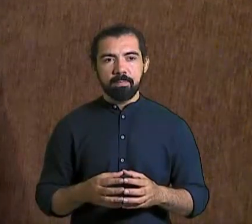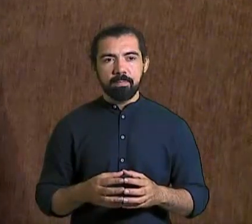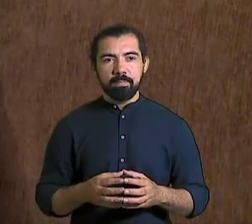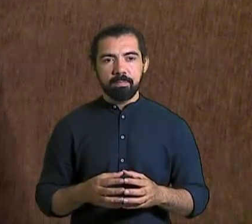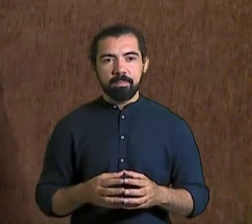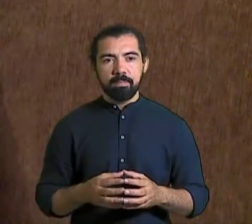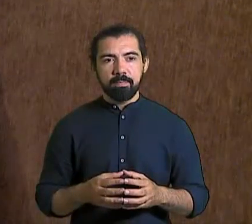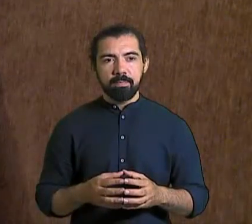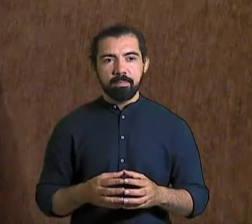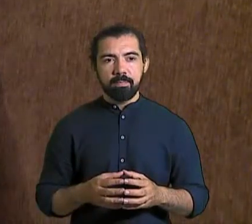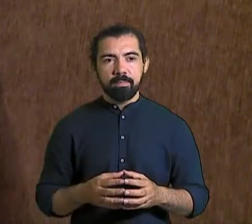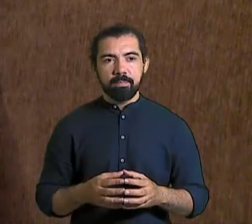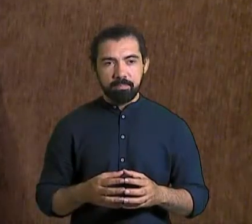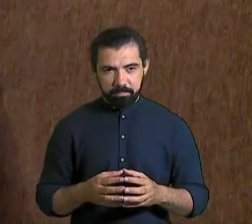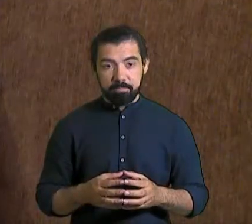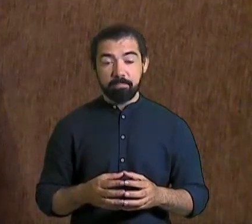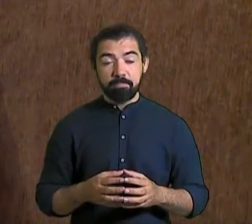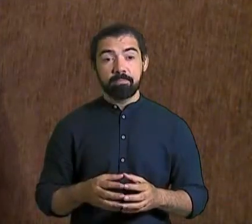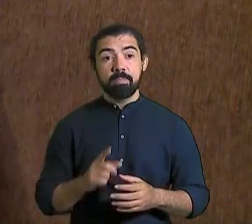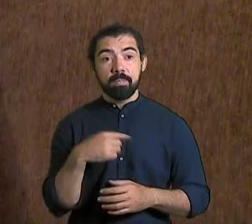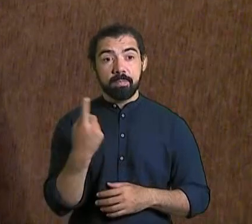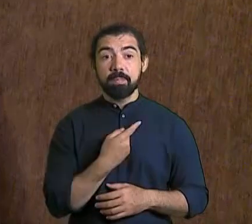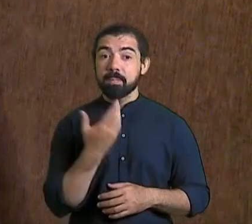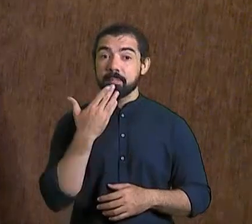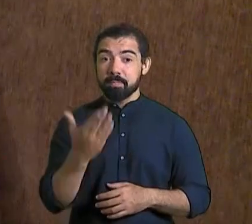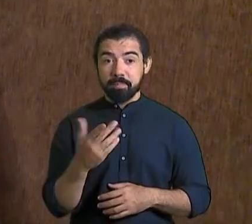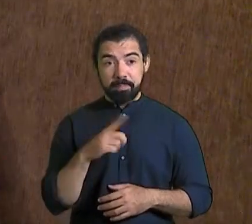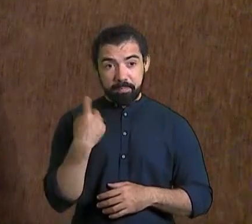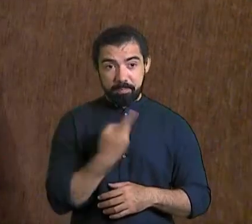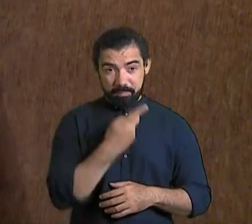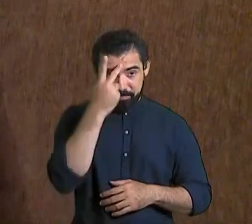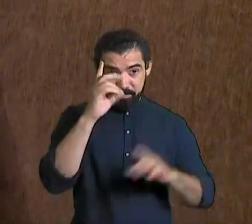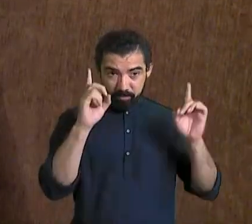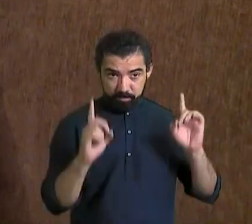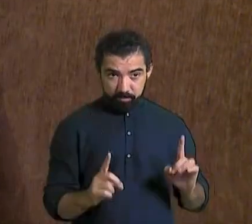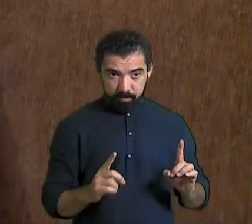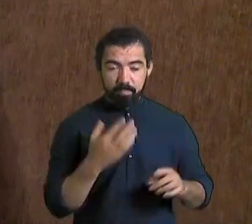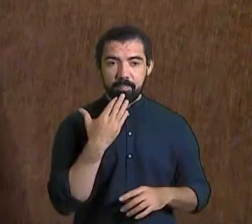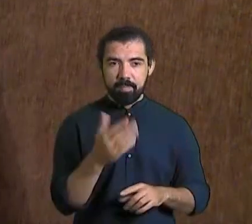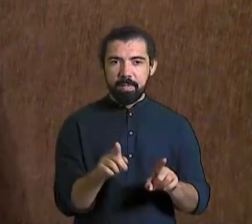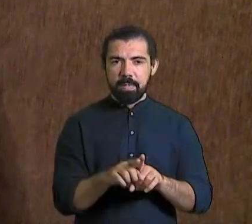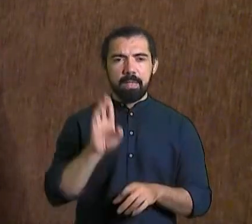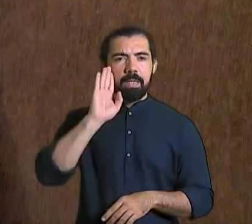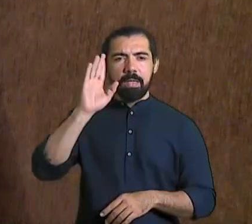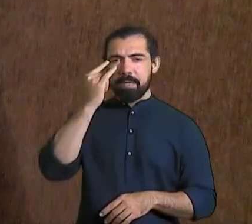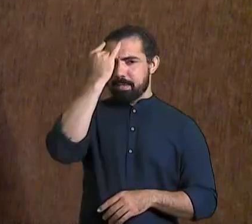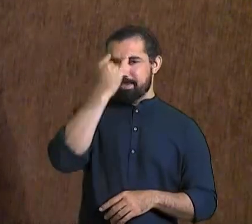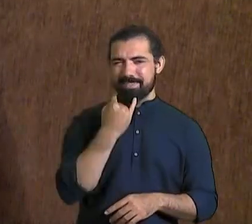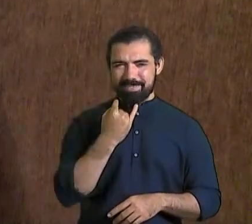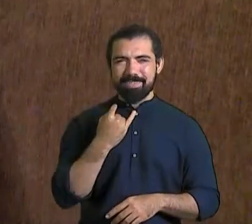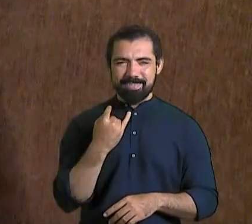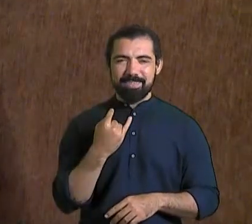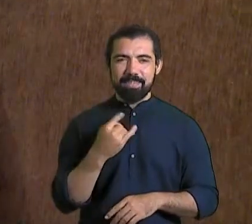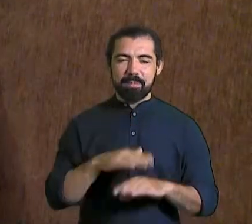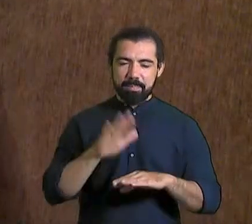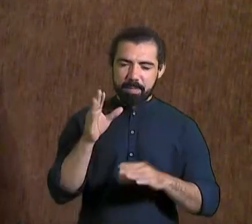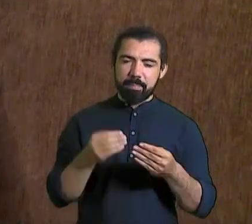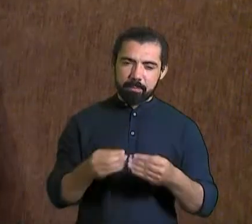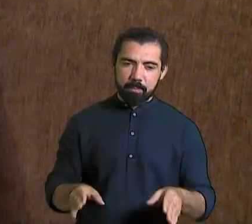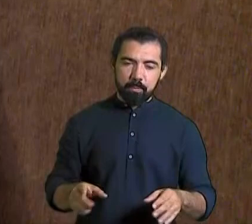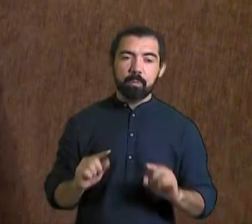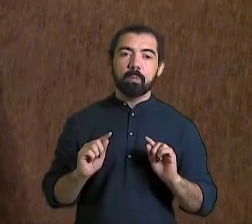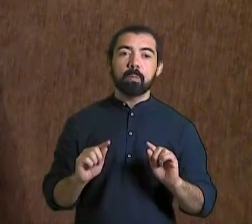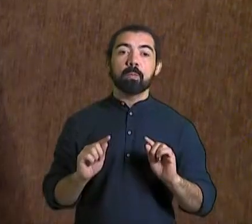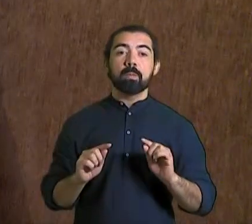um outro pleito de nós, pessoas com deficiência, principalmente da deficiência visual, que é a mais afetada com isso, é